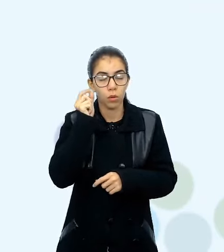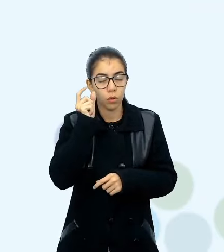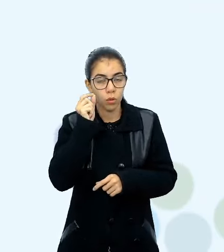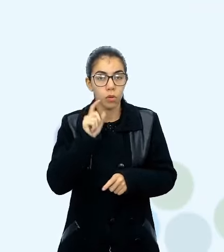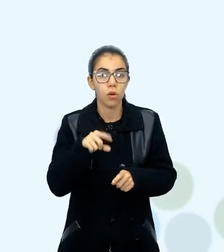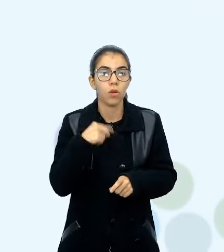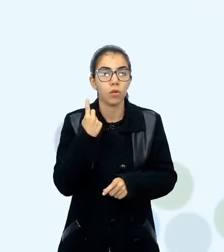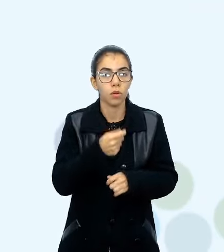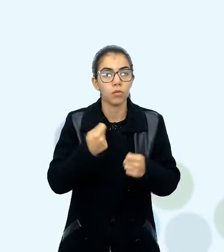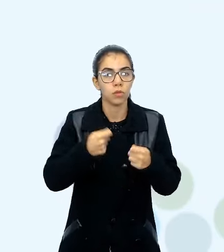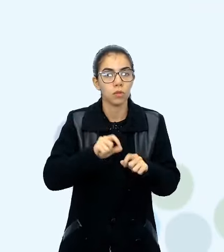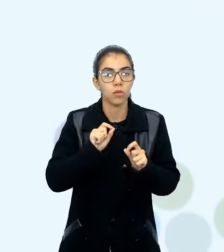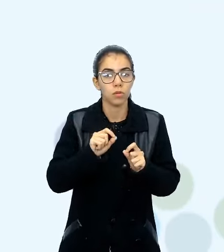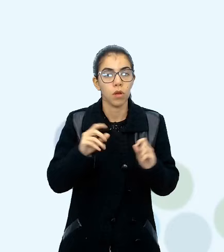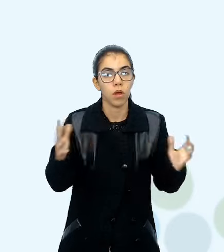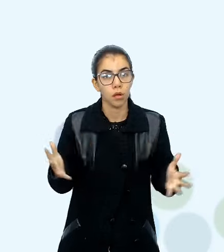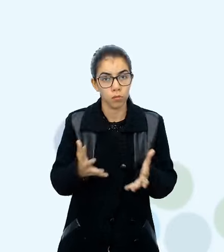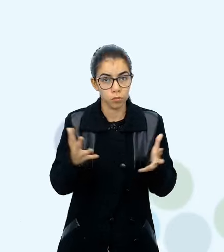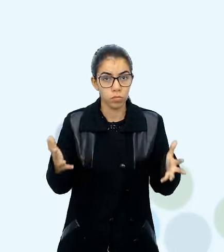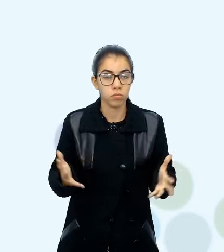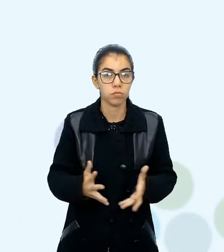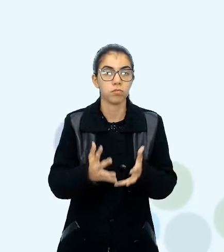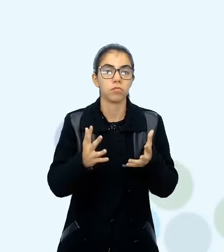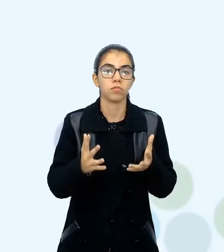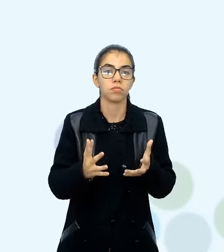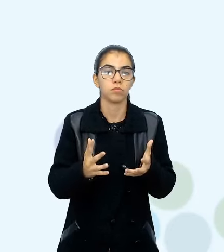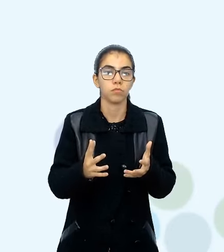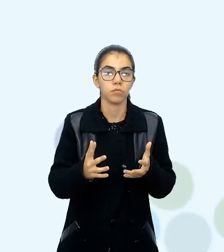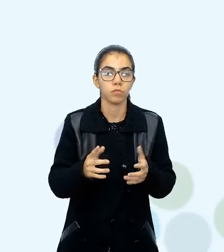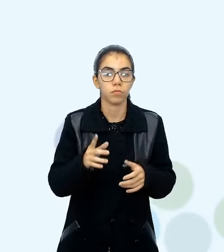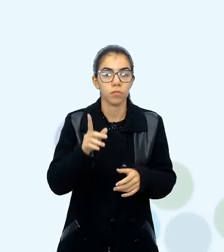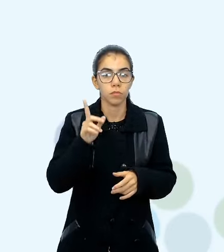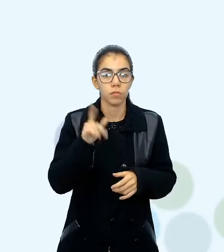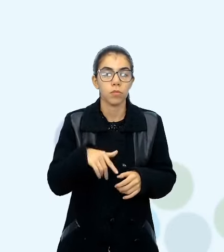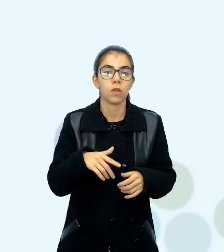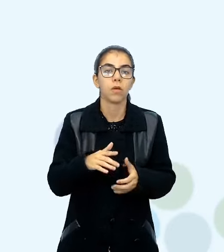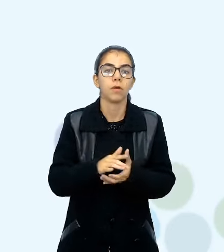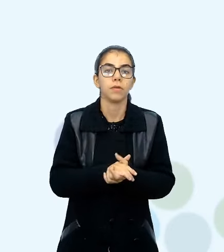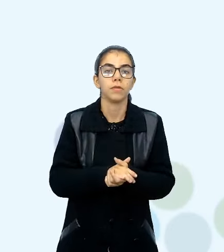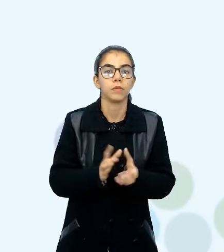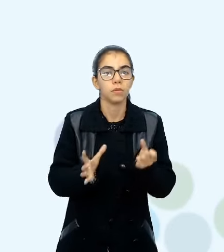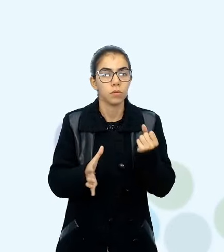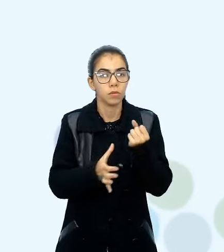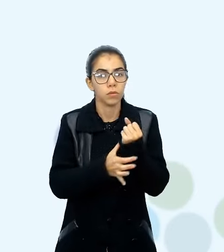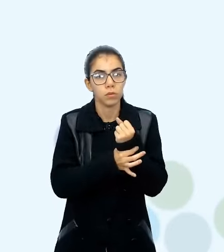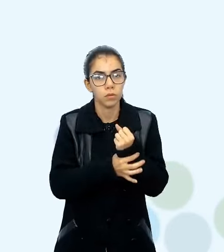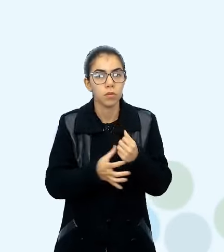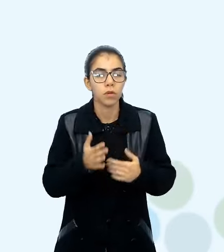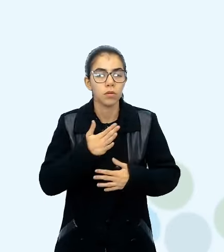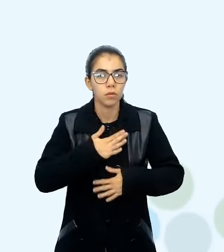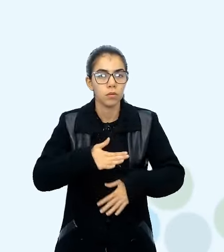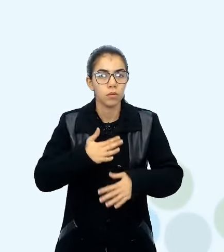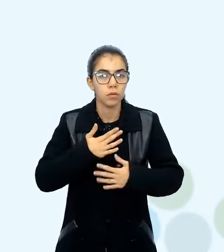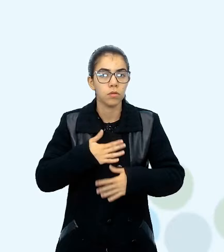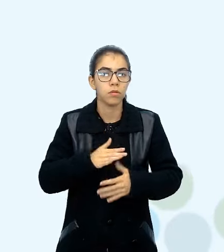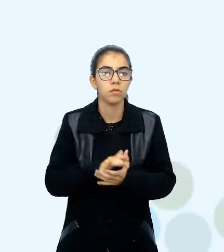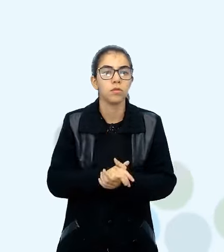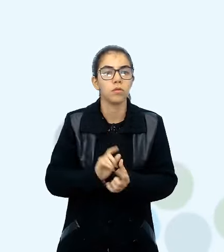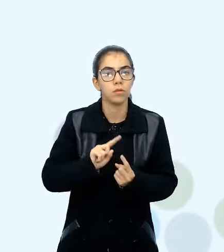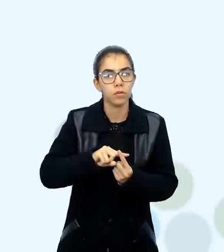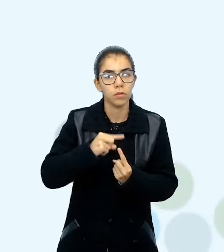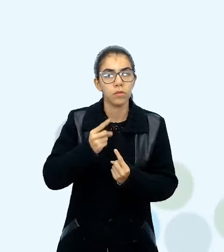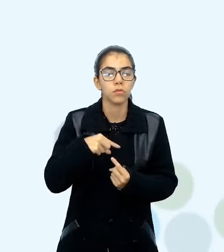que despertá-lo, mas despertá-lo com calma, né, segurança, e depois a